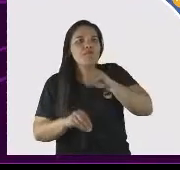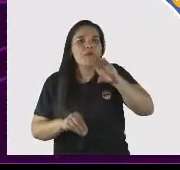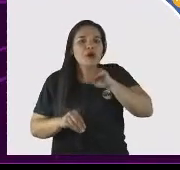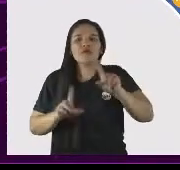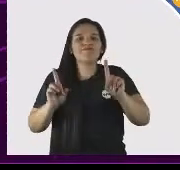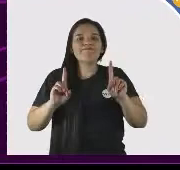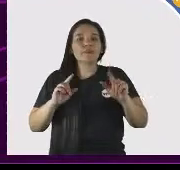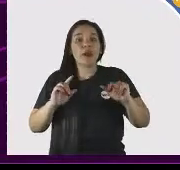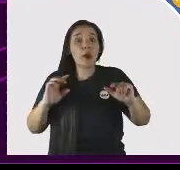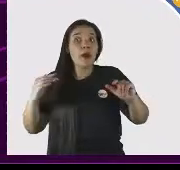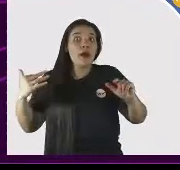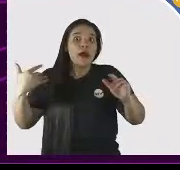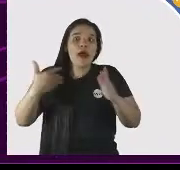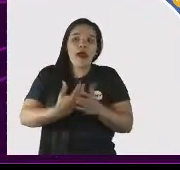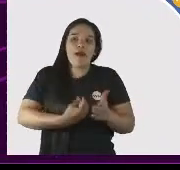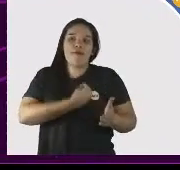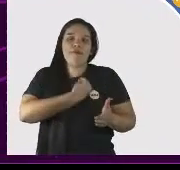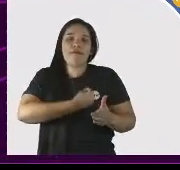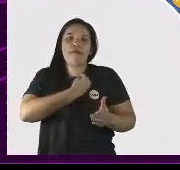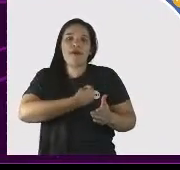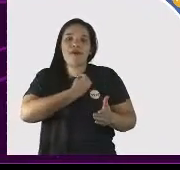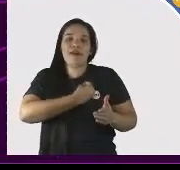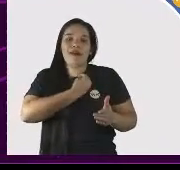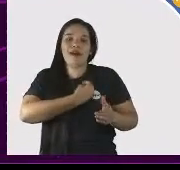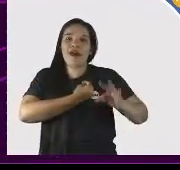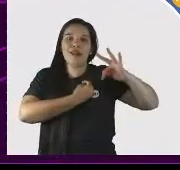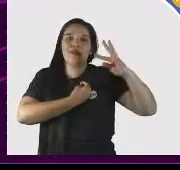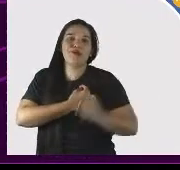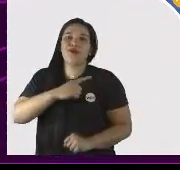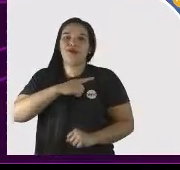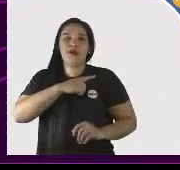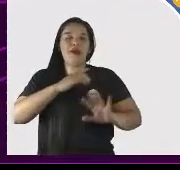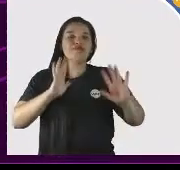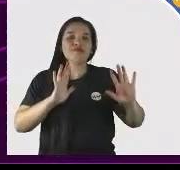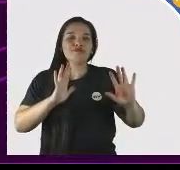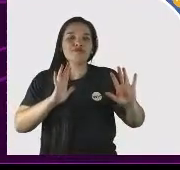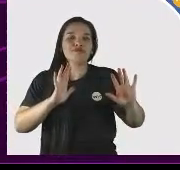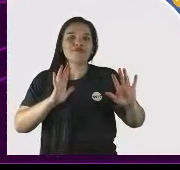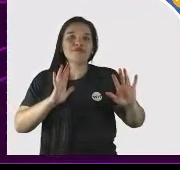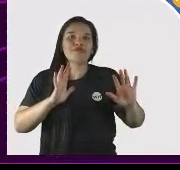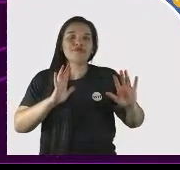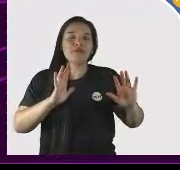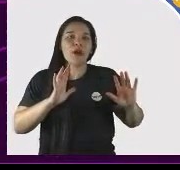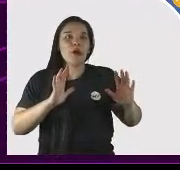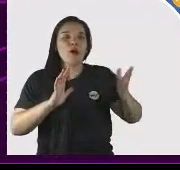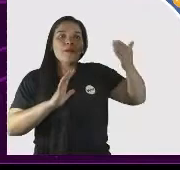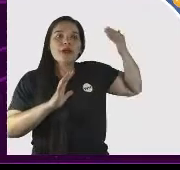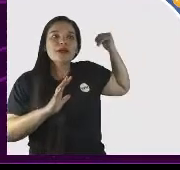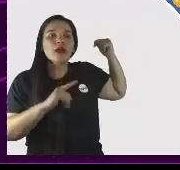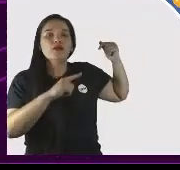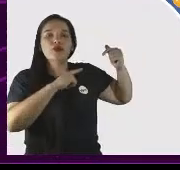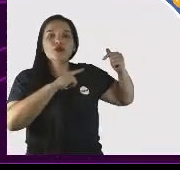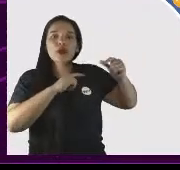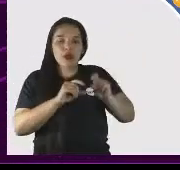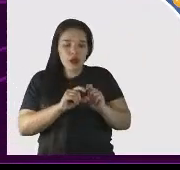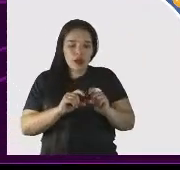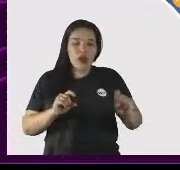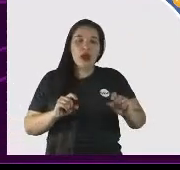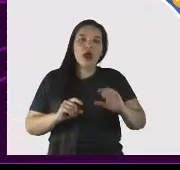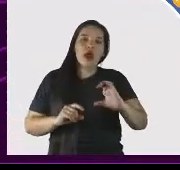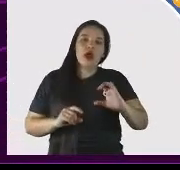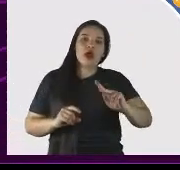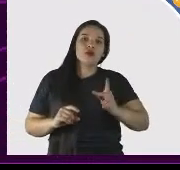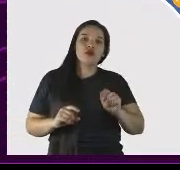não é tudo não terá lá então no ano passado eu tinha chá cima não tinha cliente então agora tenho